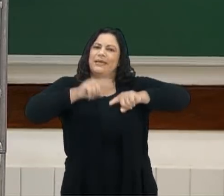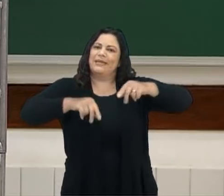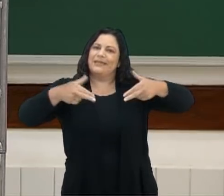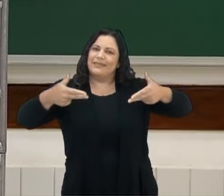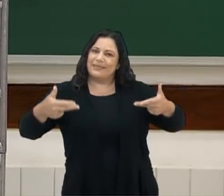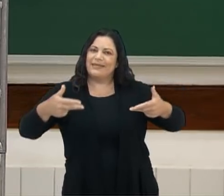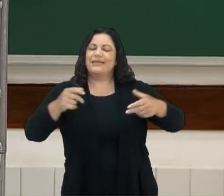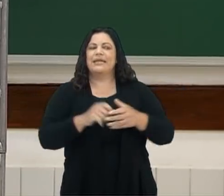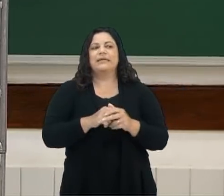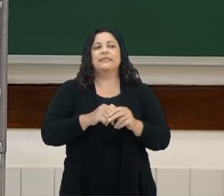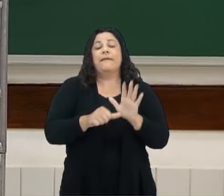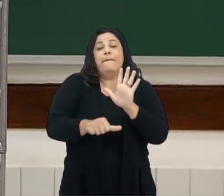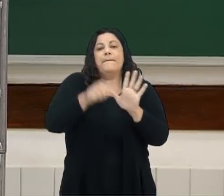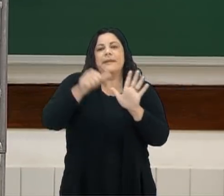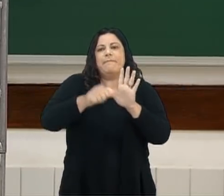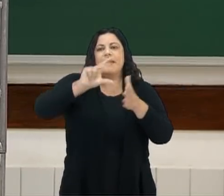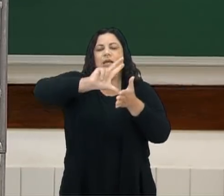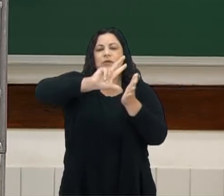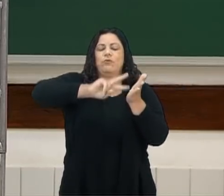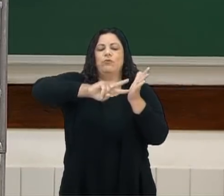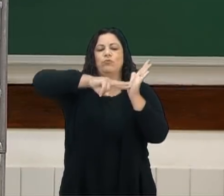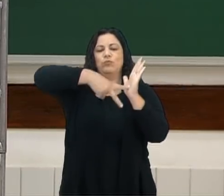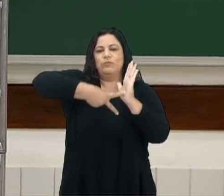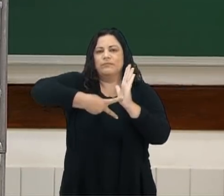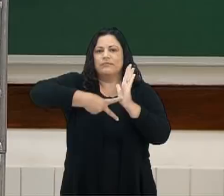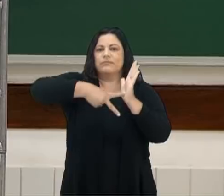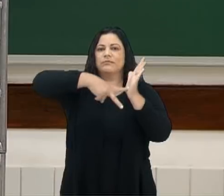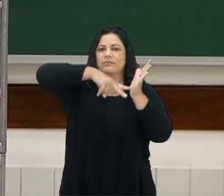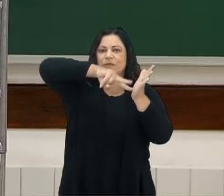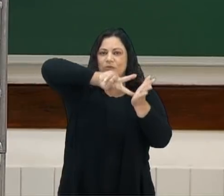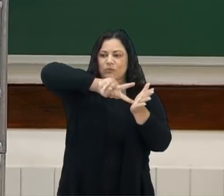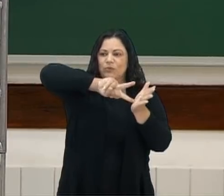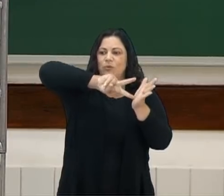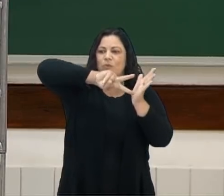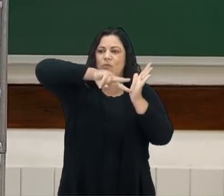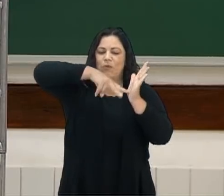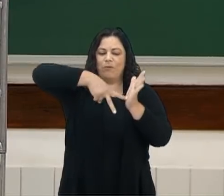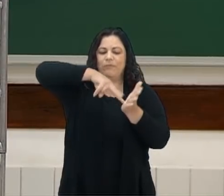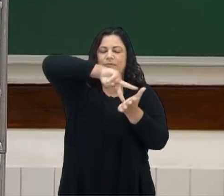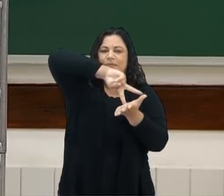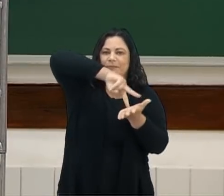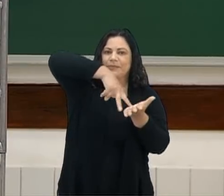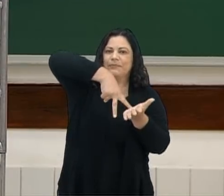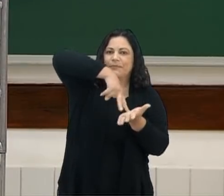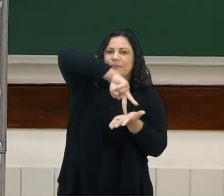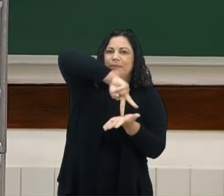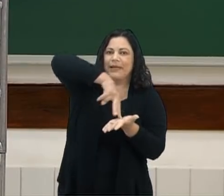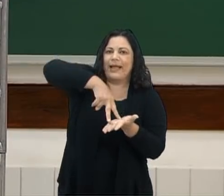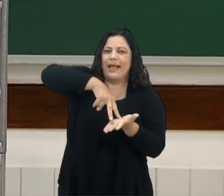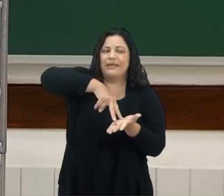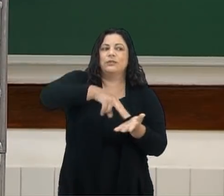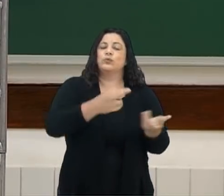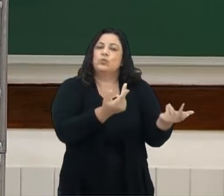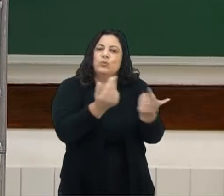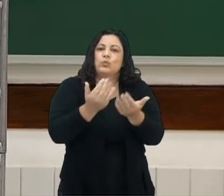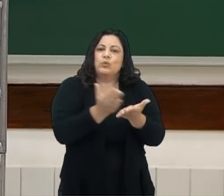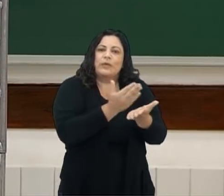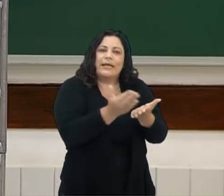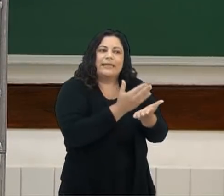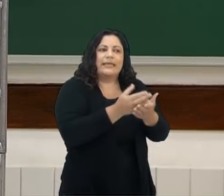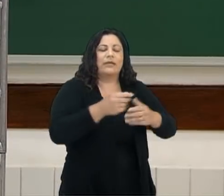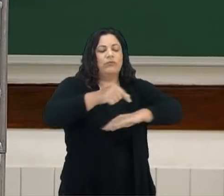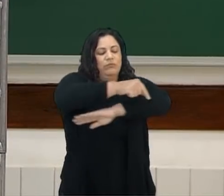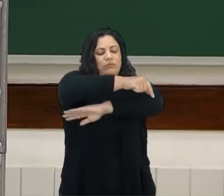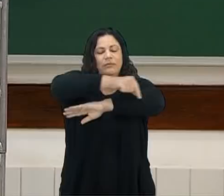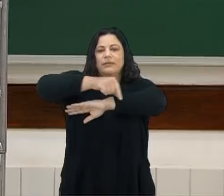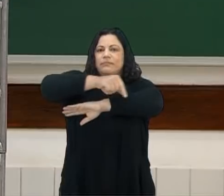nós vamos precisar de um compasso, tá? Não precisa ser um compasso de quadro como esse, pode ser um compasso de caderno como é o seu. E uma régua, qualquer tipo